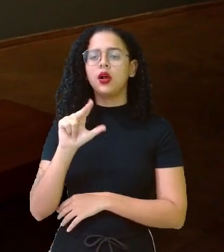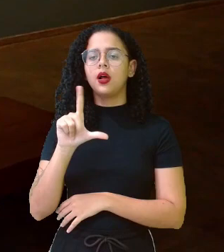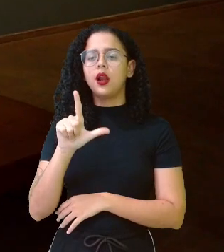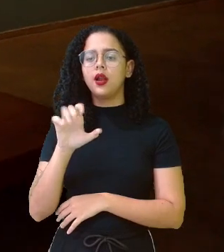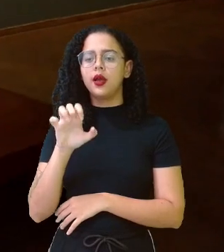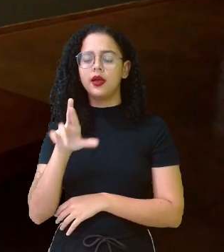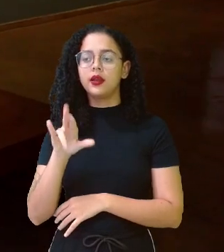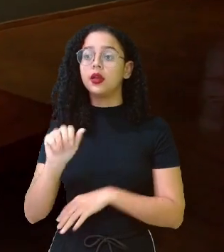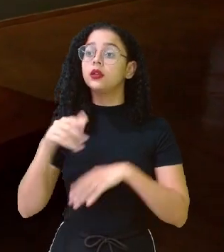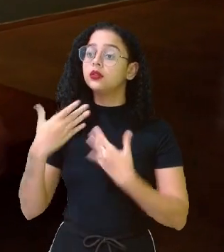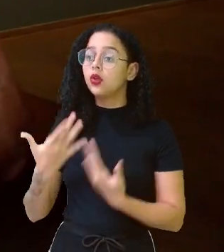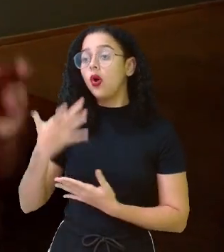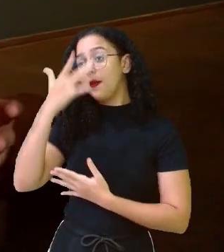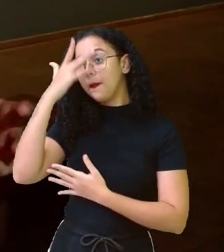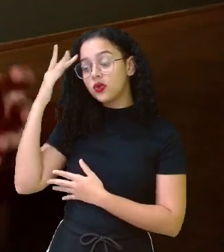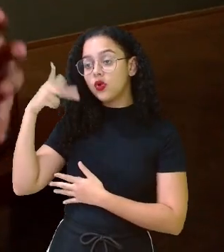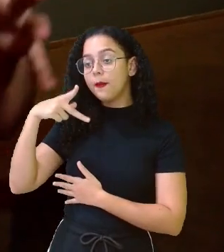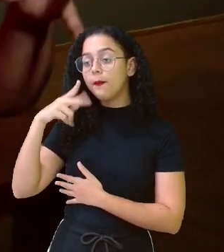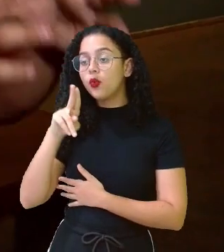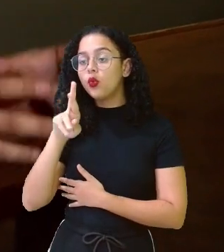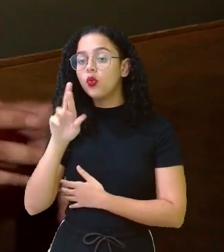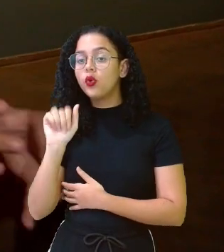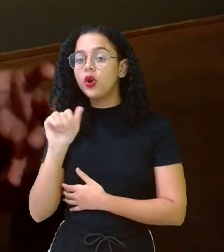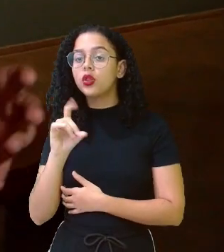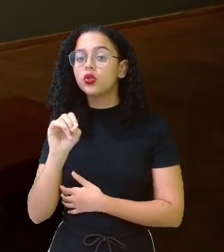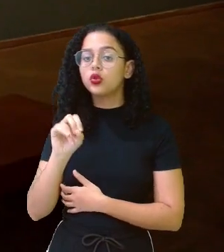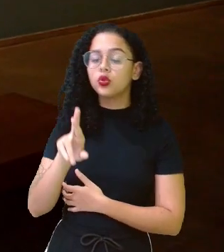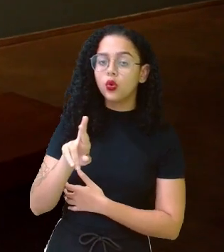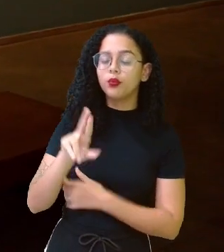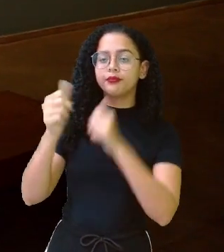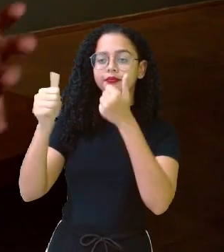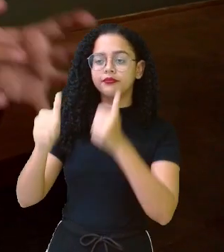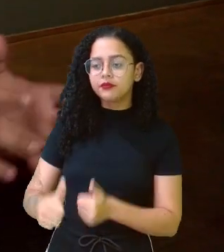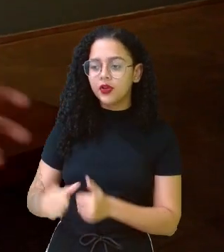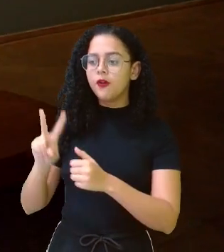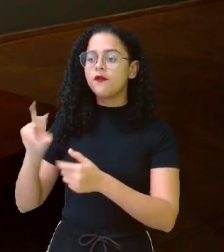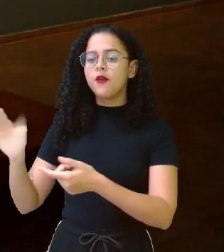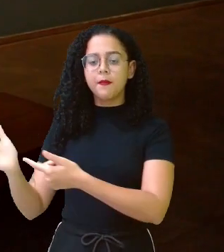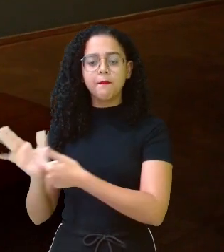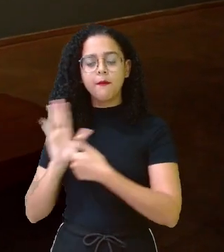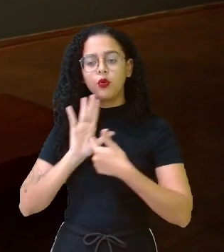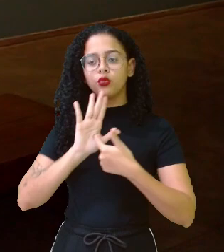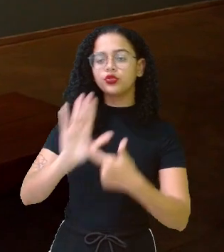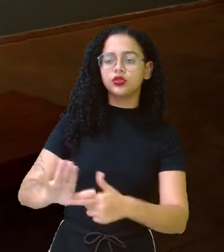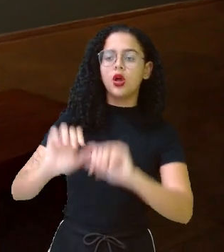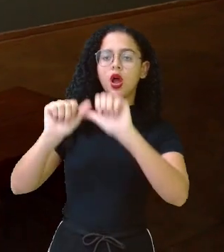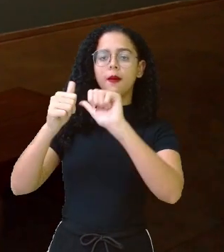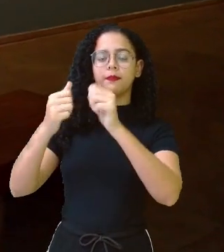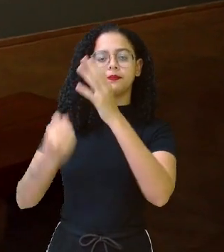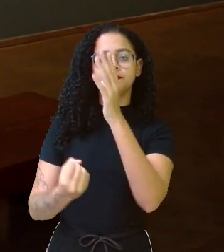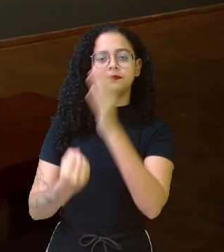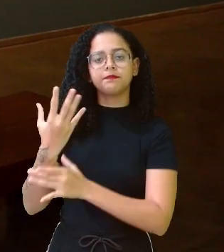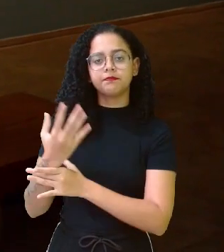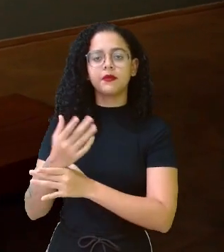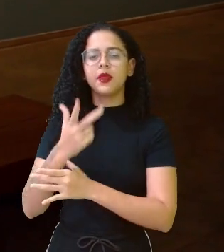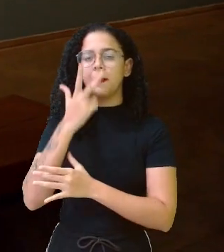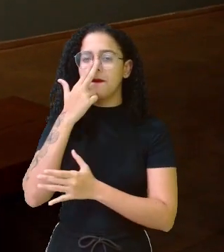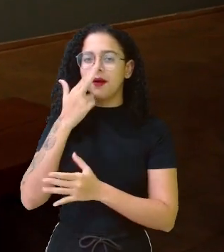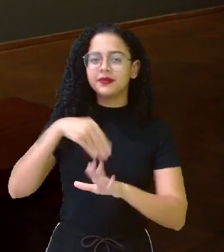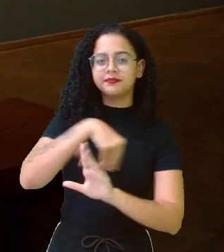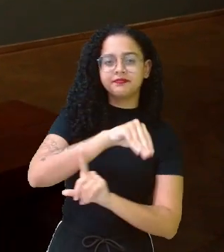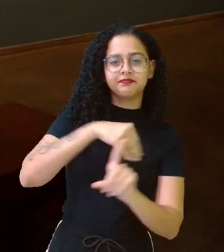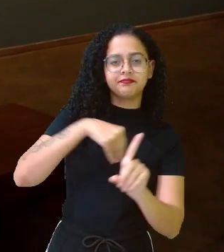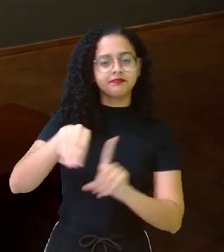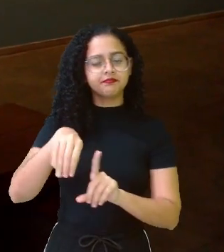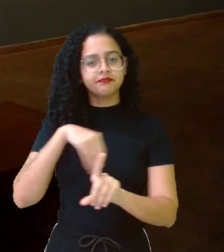ele vai, de uma certa forma, trazer as obras que serão expostas para o público e ele vai ser uma espécie de mediador. Ele vai